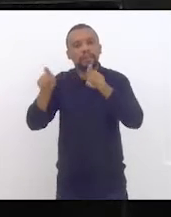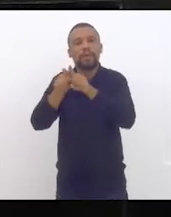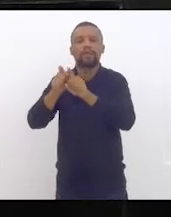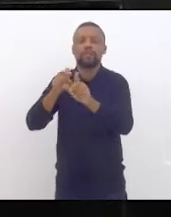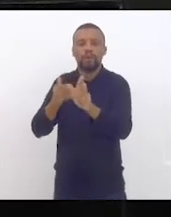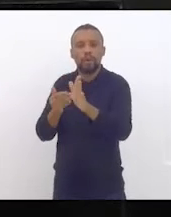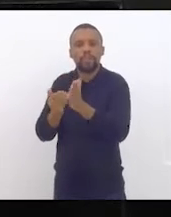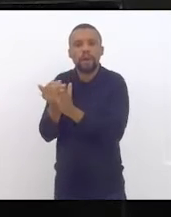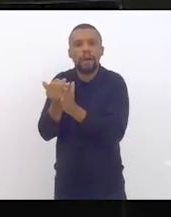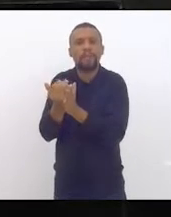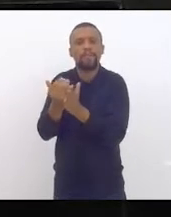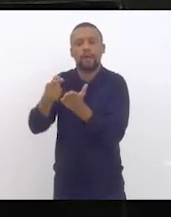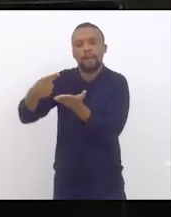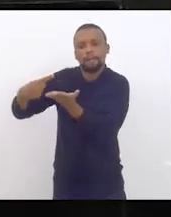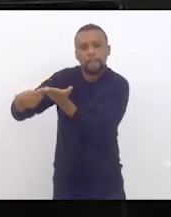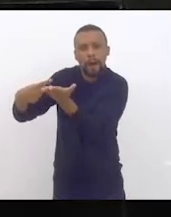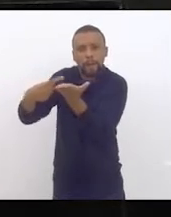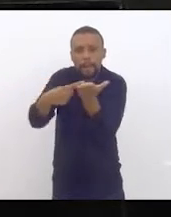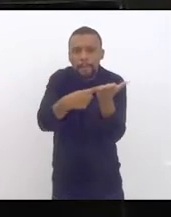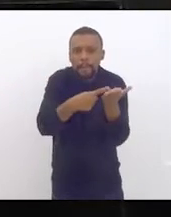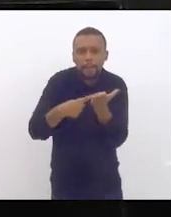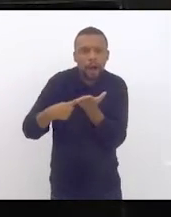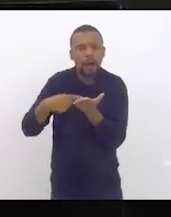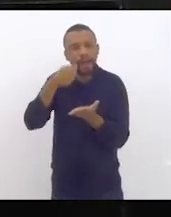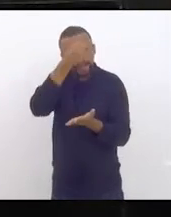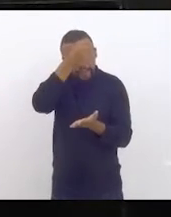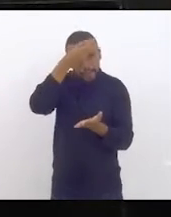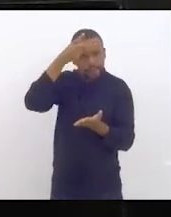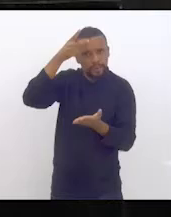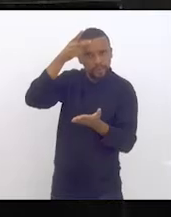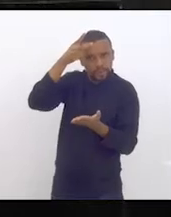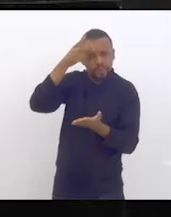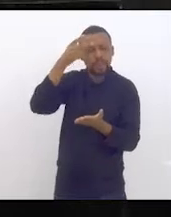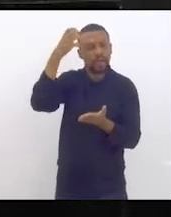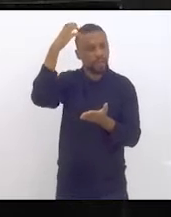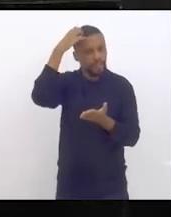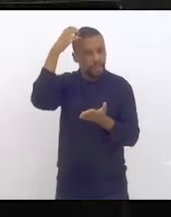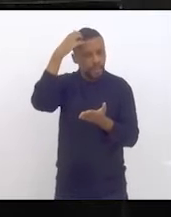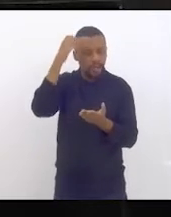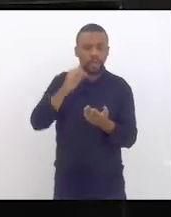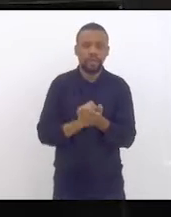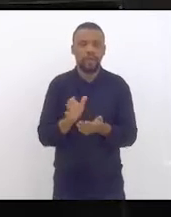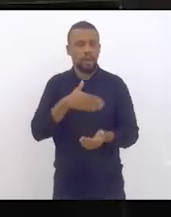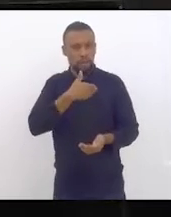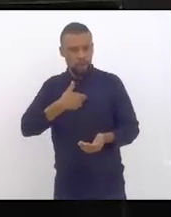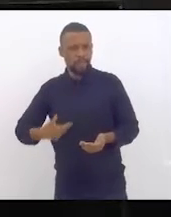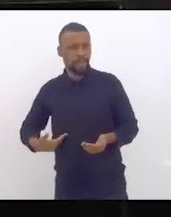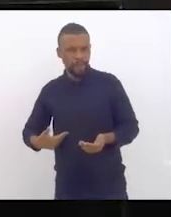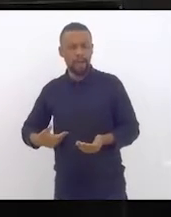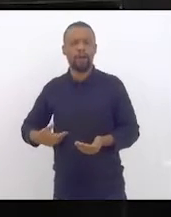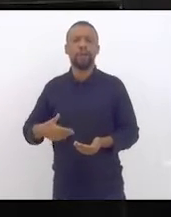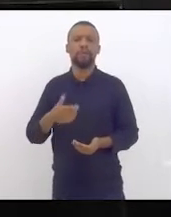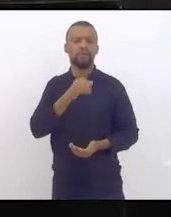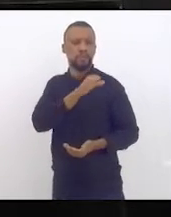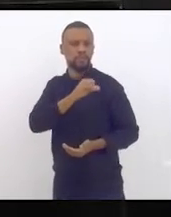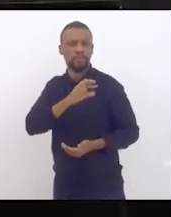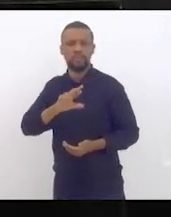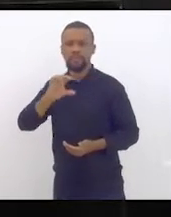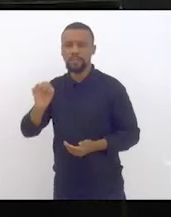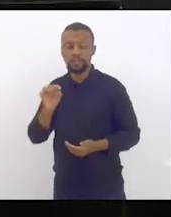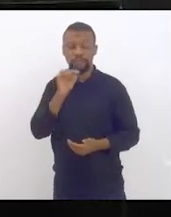iniciadas novas tratativas entre a Prefeitura Municipal de Angra dos Reis e o governo do estado a